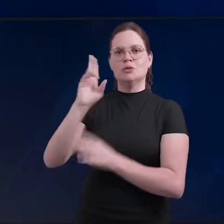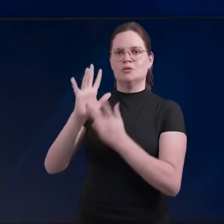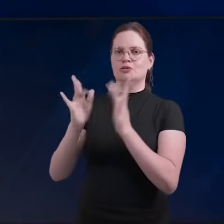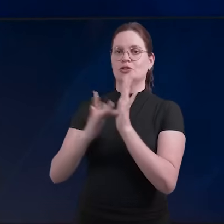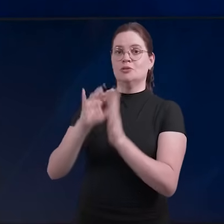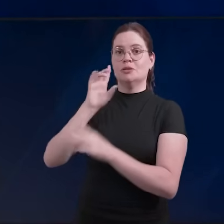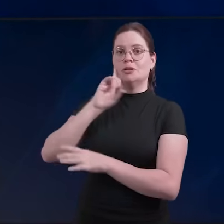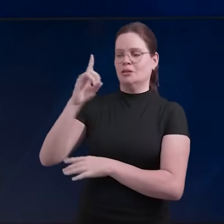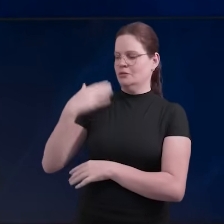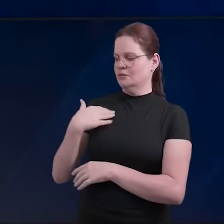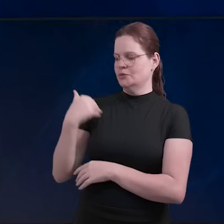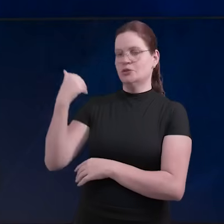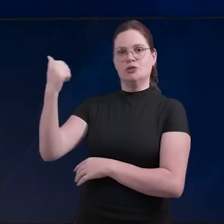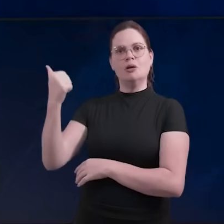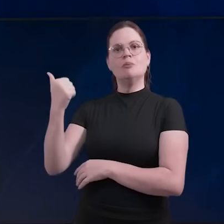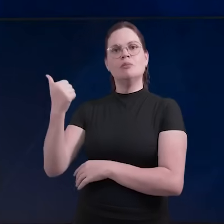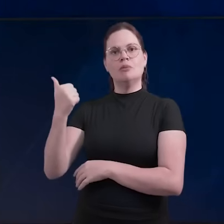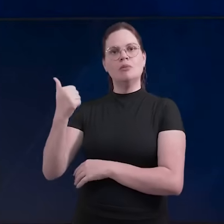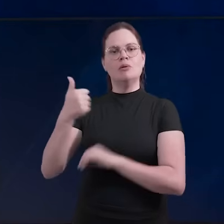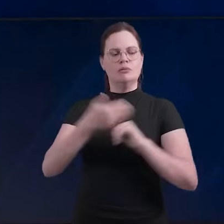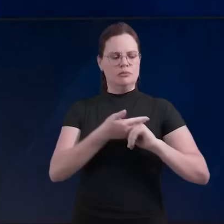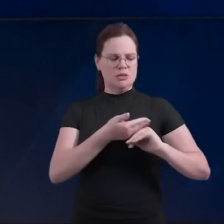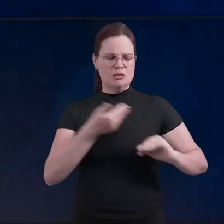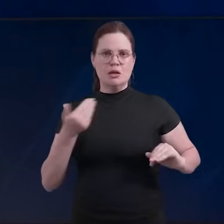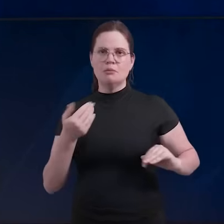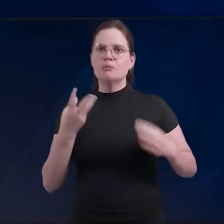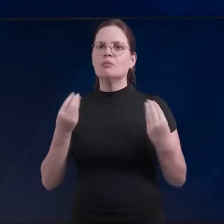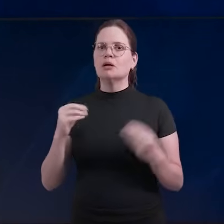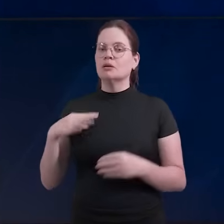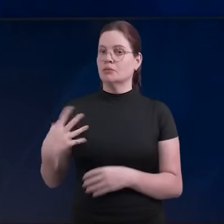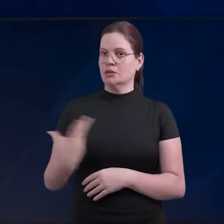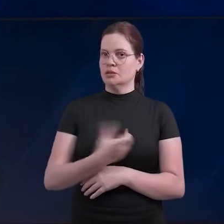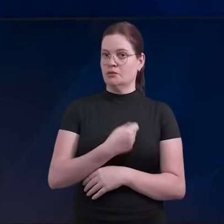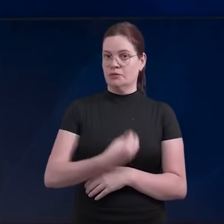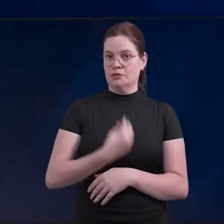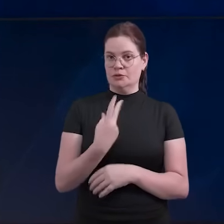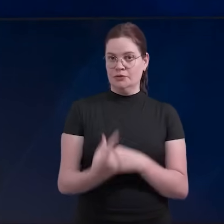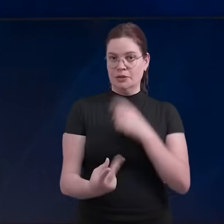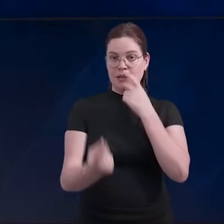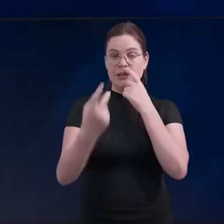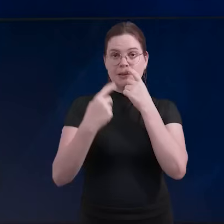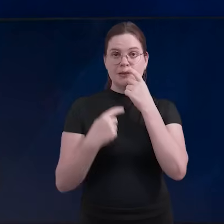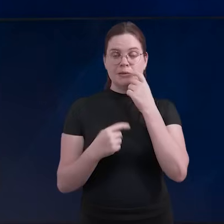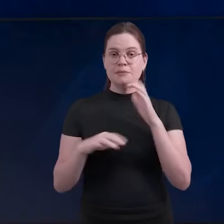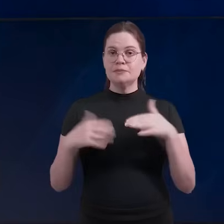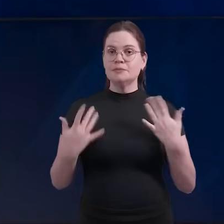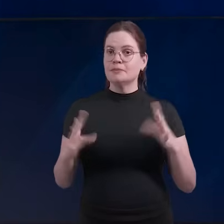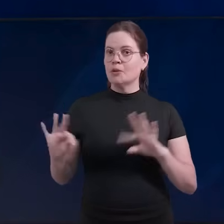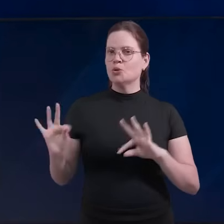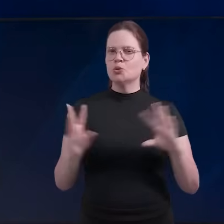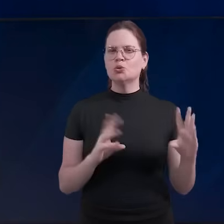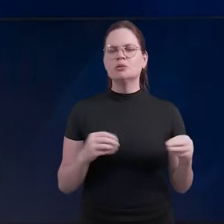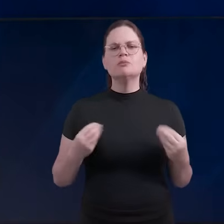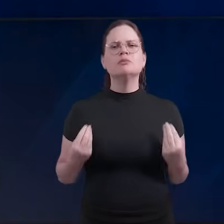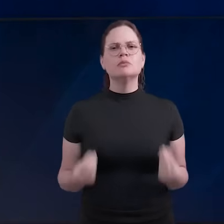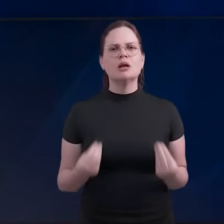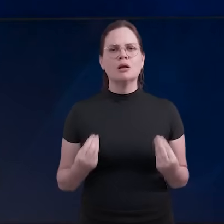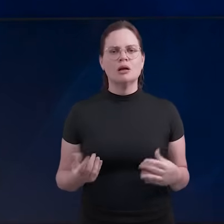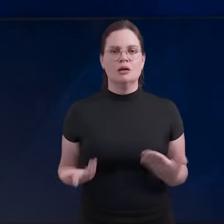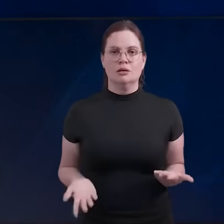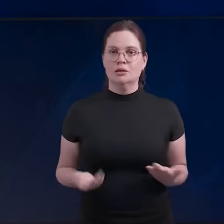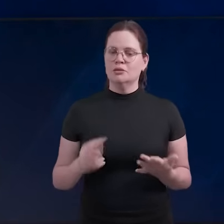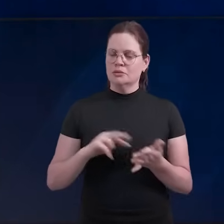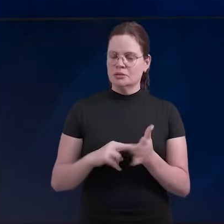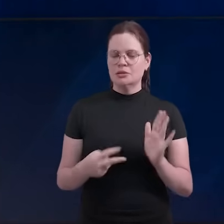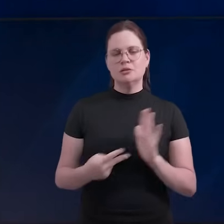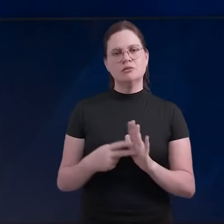sendo separado por Deus para uma salvação eterna em Jesus Cristo. Então tudo isso está voltado exatamente para